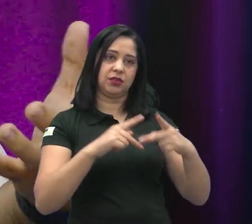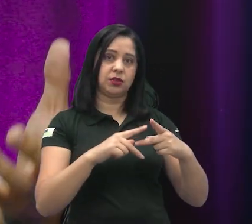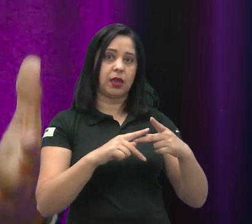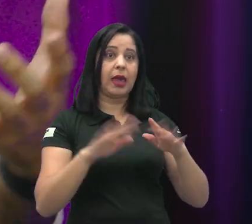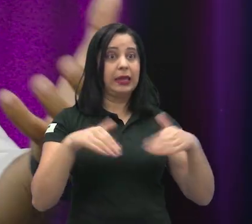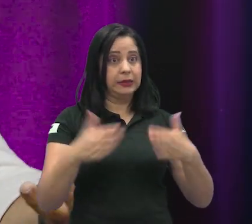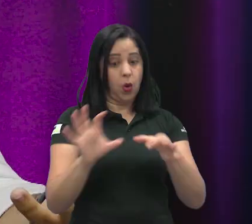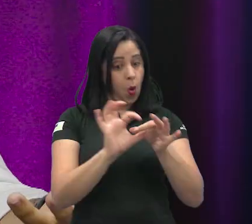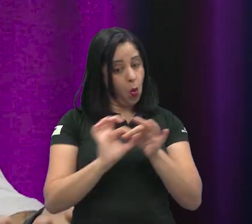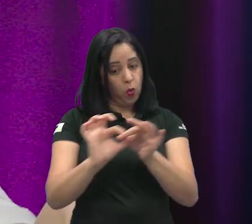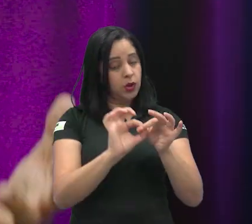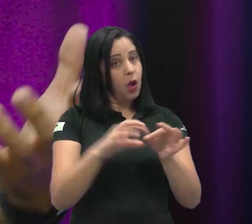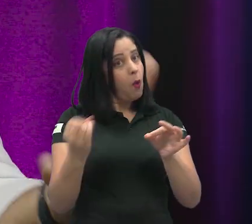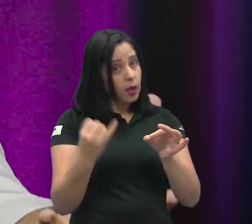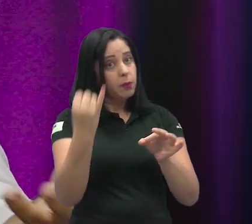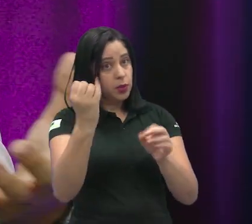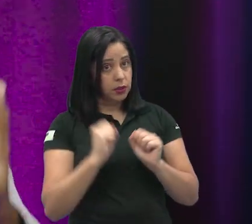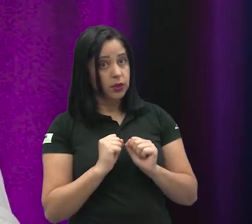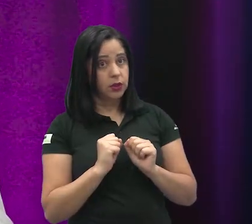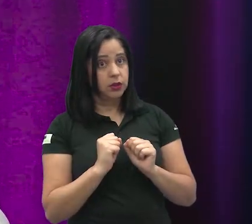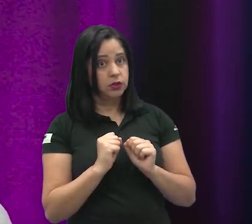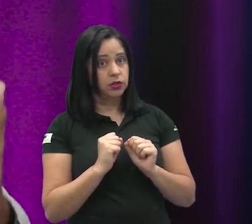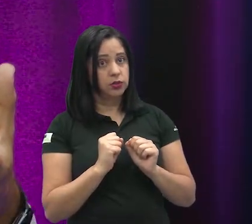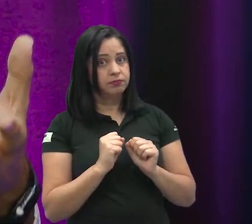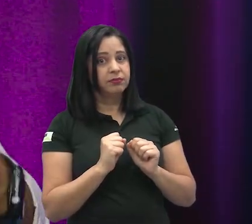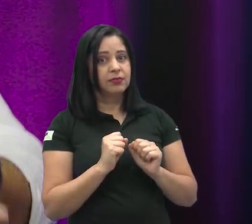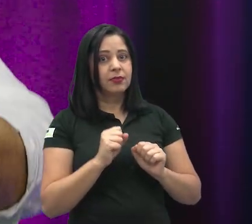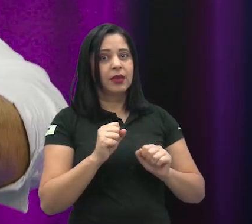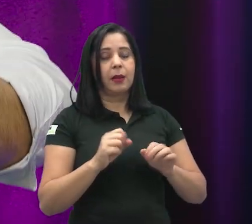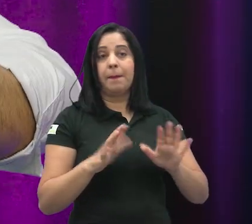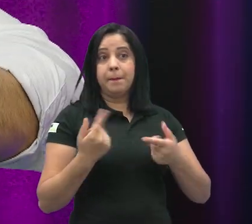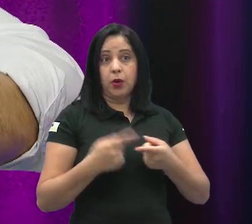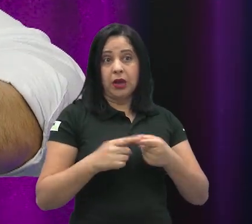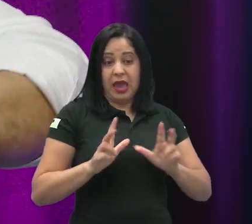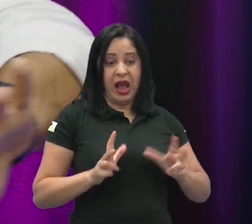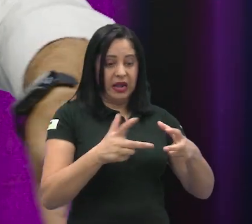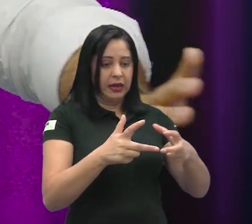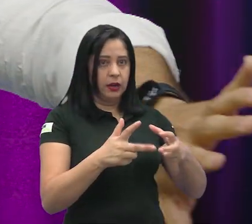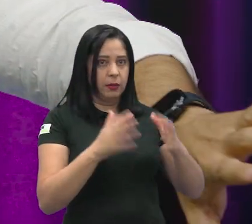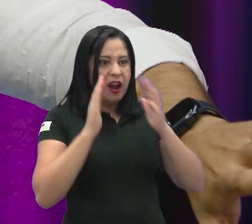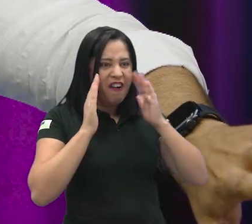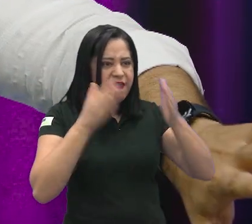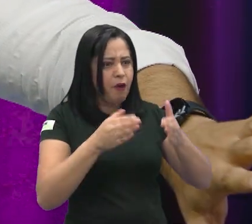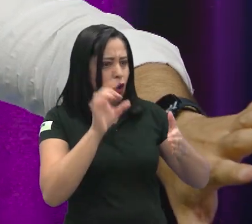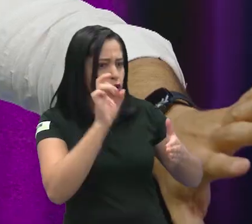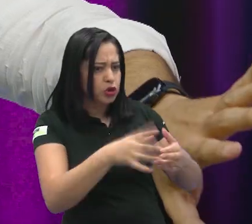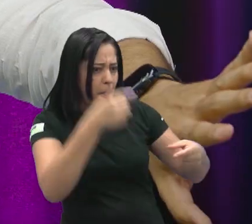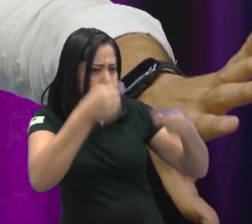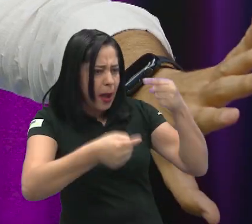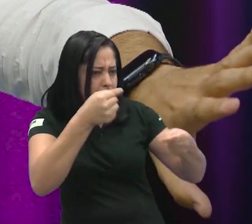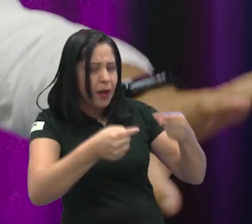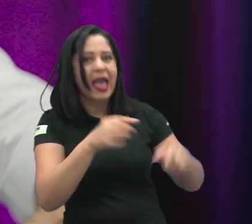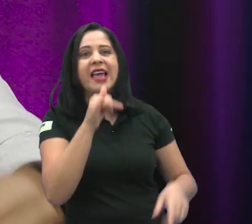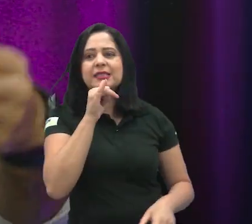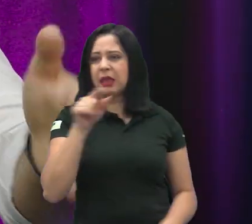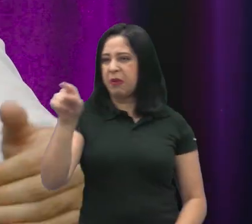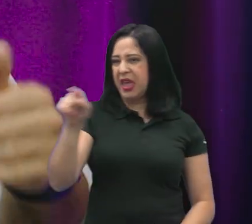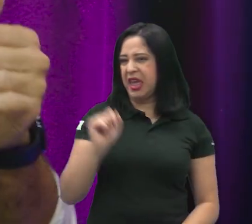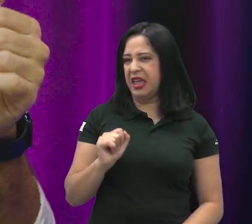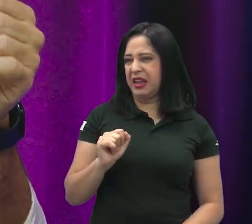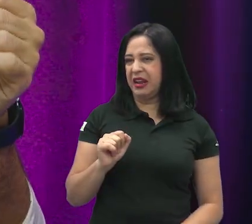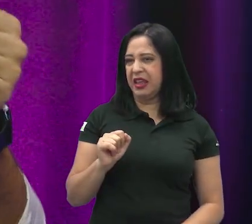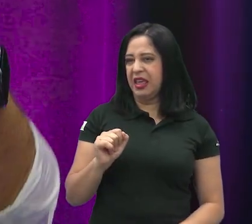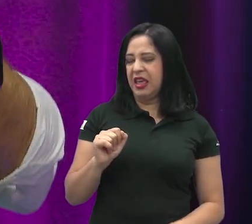acho que essa união é muito importante, porque a gente mostra que a Câmara, muitas vezes, vai além do olhar político, que às vezes as pessoas podem pensar, né? Ah,